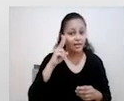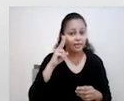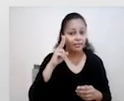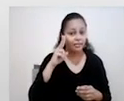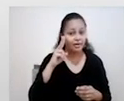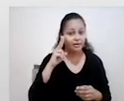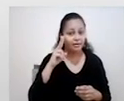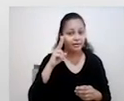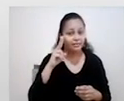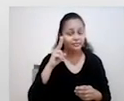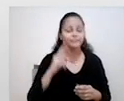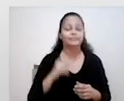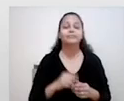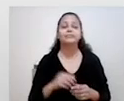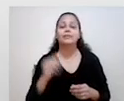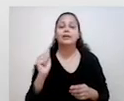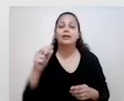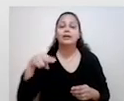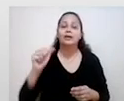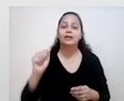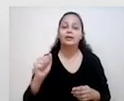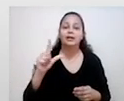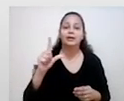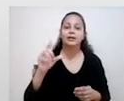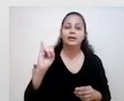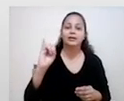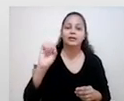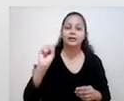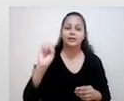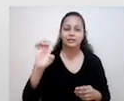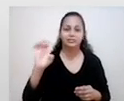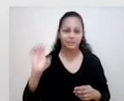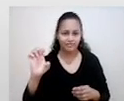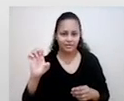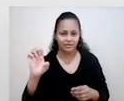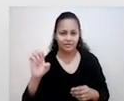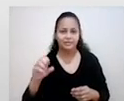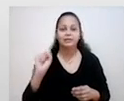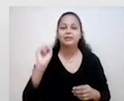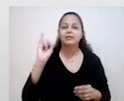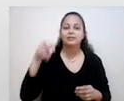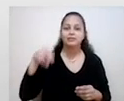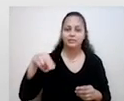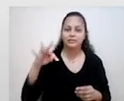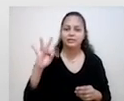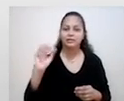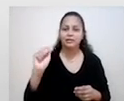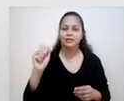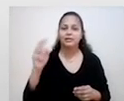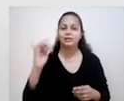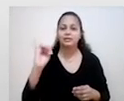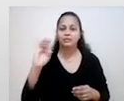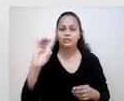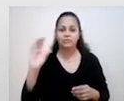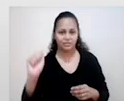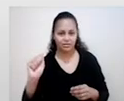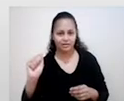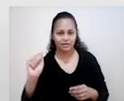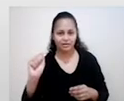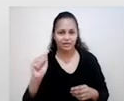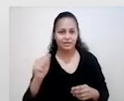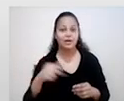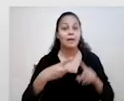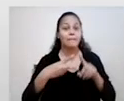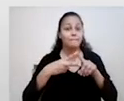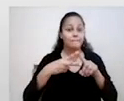análise sintática, a função que aquela palavra tem dentro da oração? Então, o que é a ordem direta? É quando eu tenho o primeiro sujeito